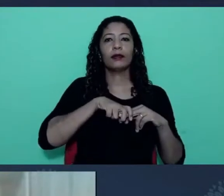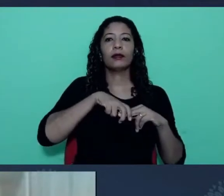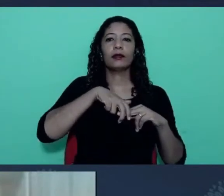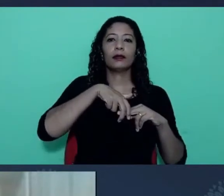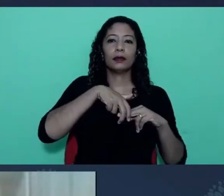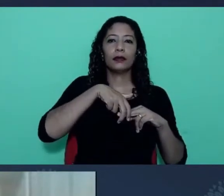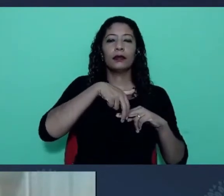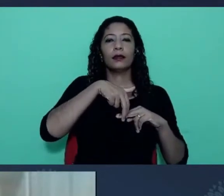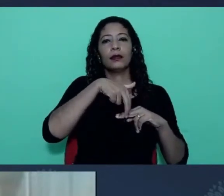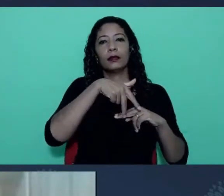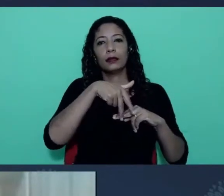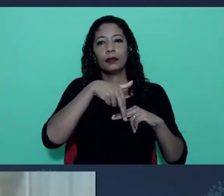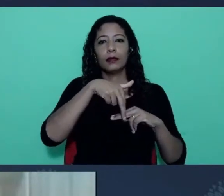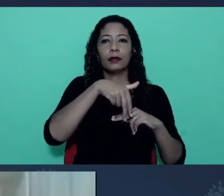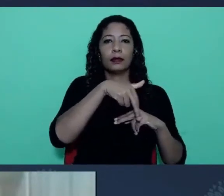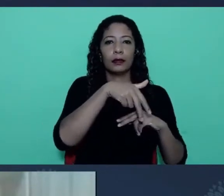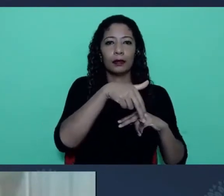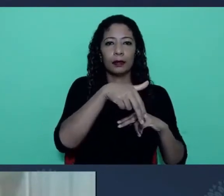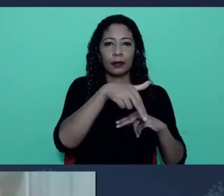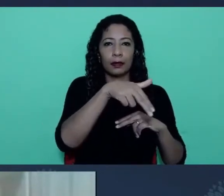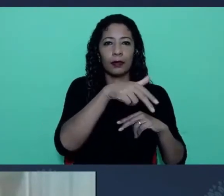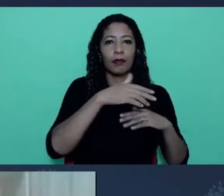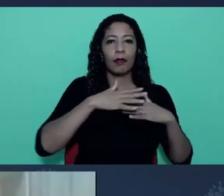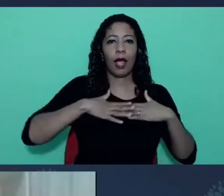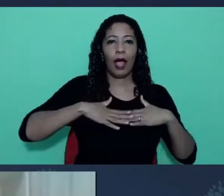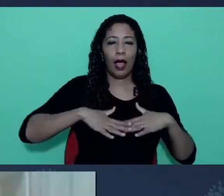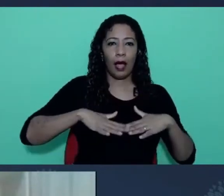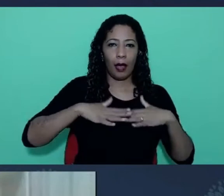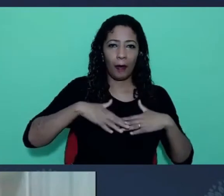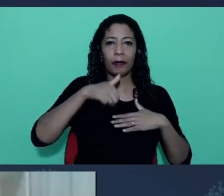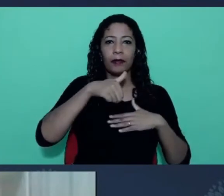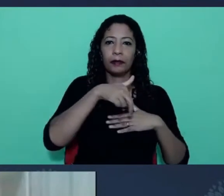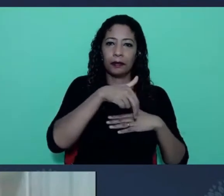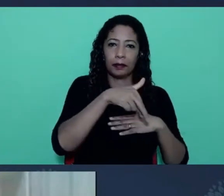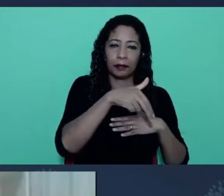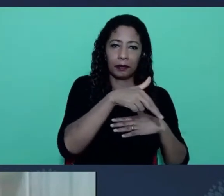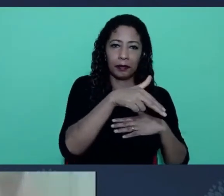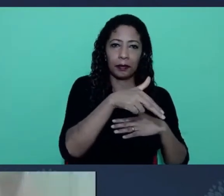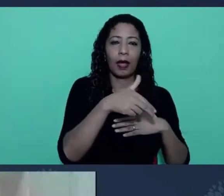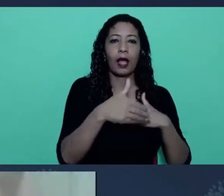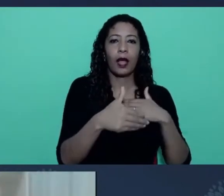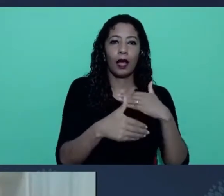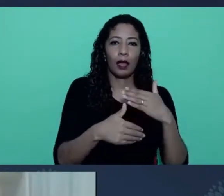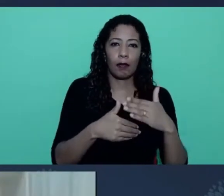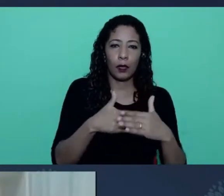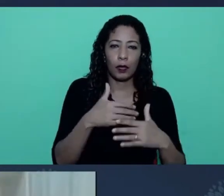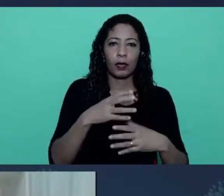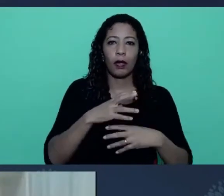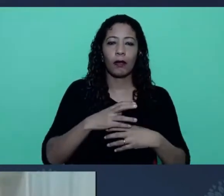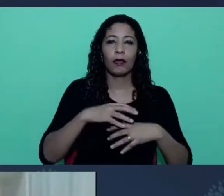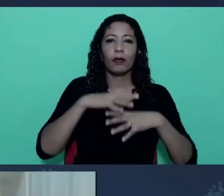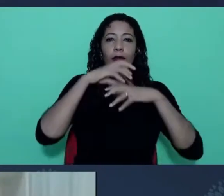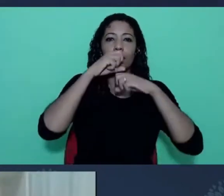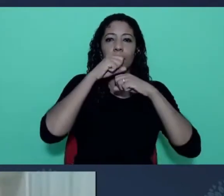bem vagarosamente, começar a fazer alguma atividade que aumente a ventilação, que aumente a respiração